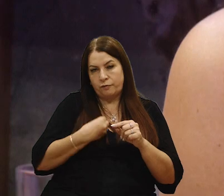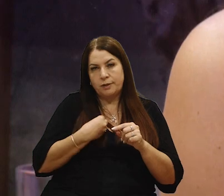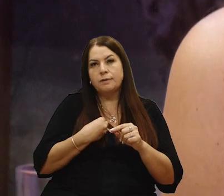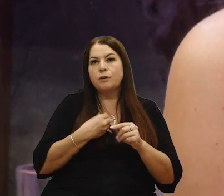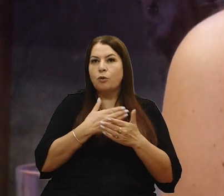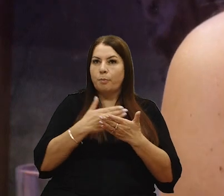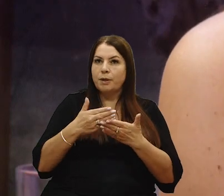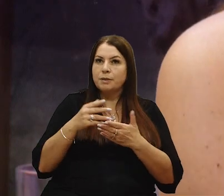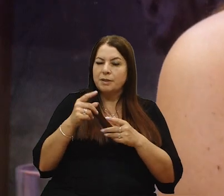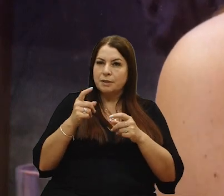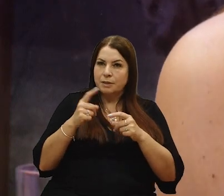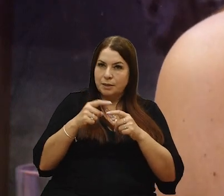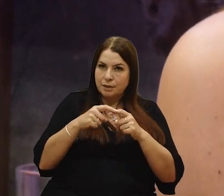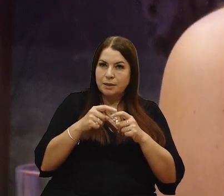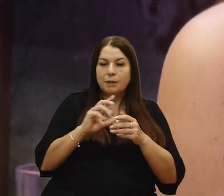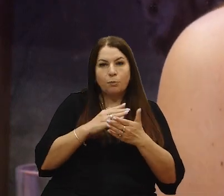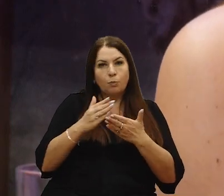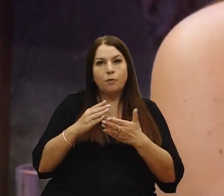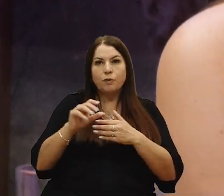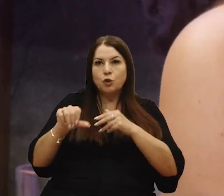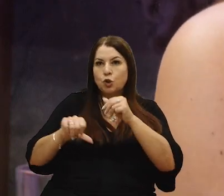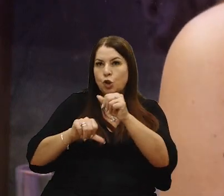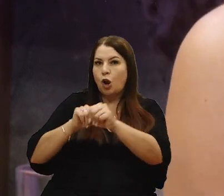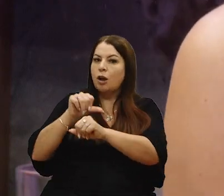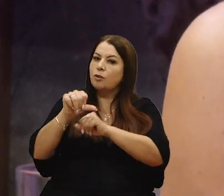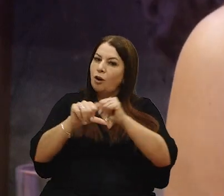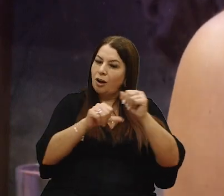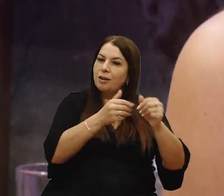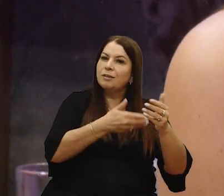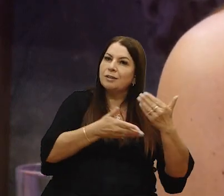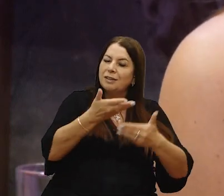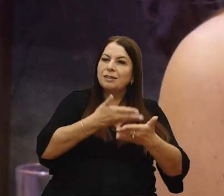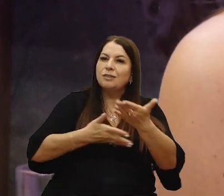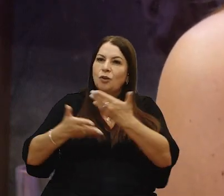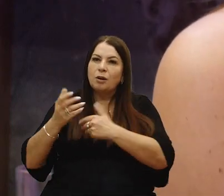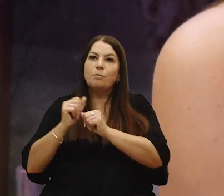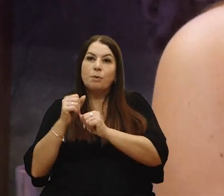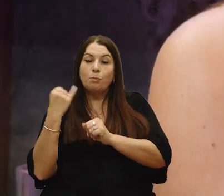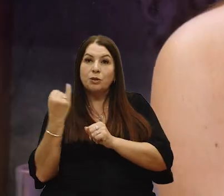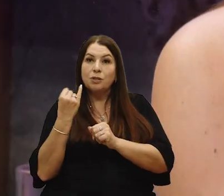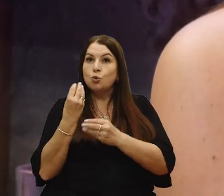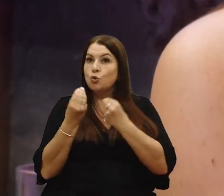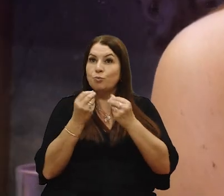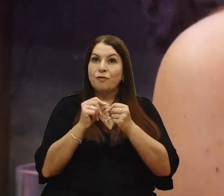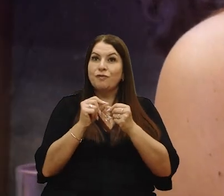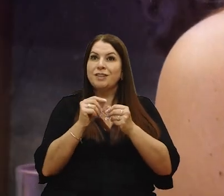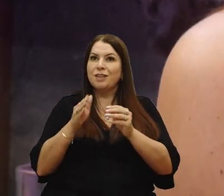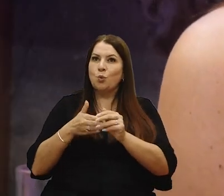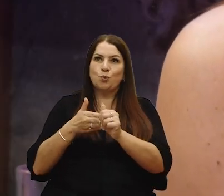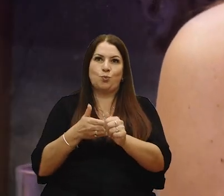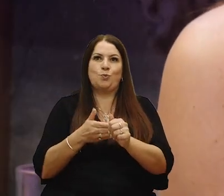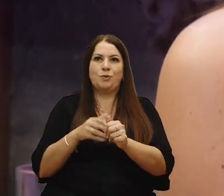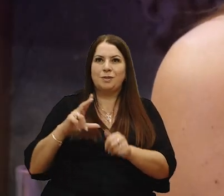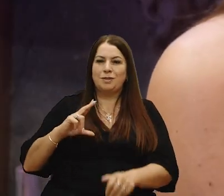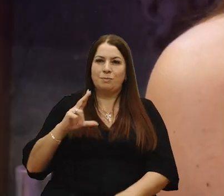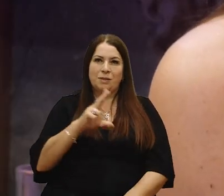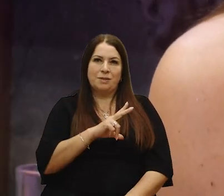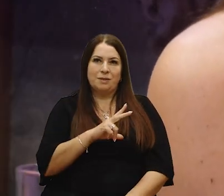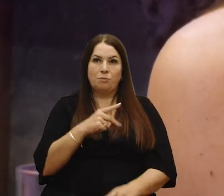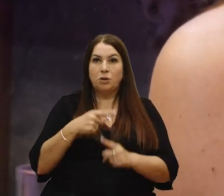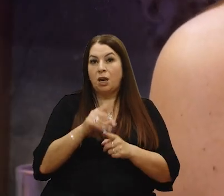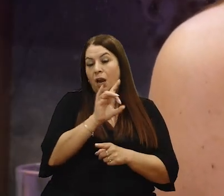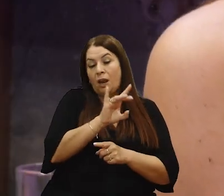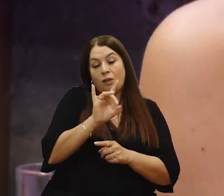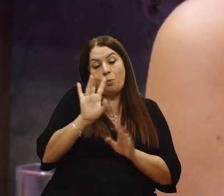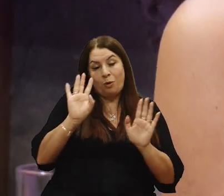de vida, né? A gente começa com as sessões no consultório e eu e a Gia, a gente vai tendo trocas bem importantes, assim, ao longo do tratamento, de como que a gente vai conduzindo